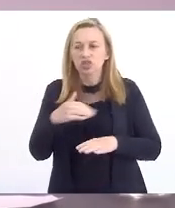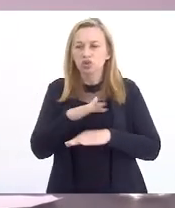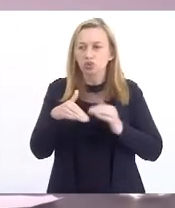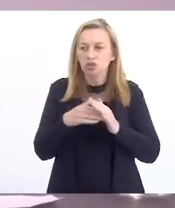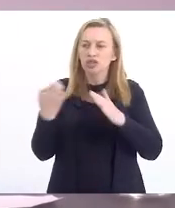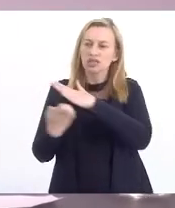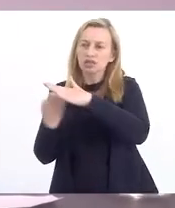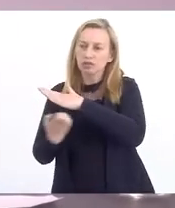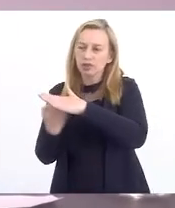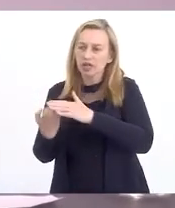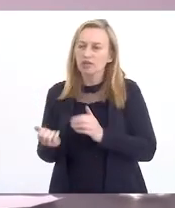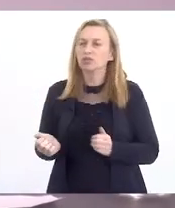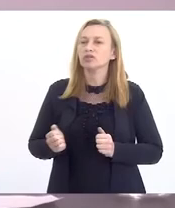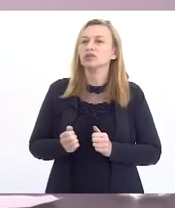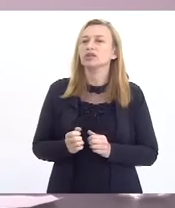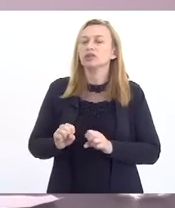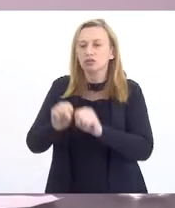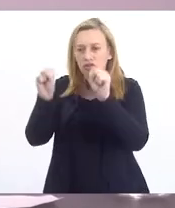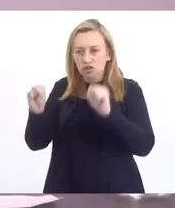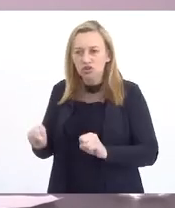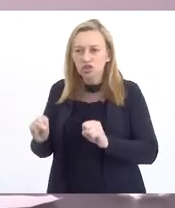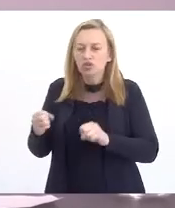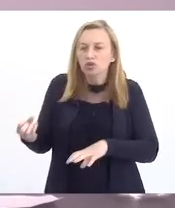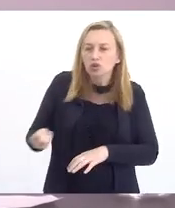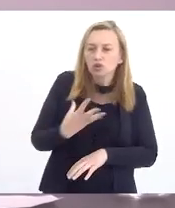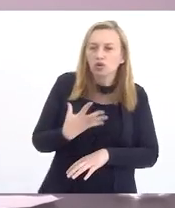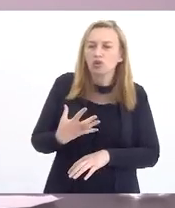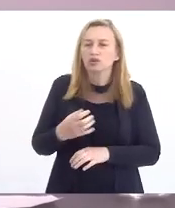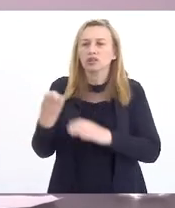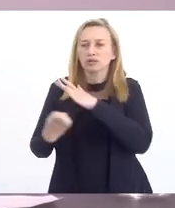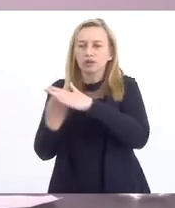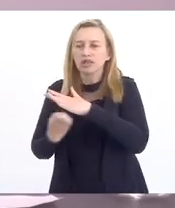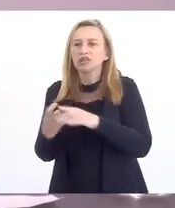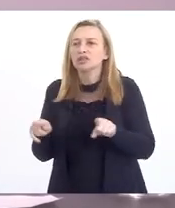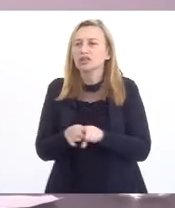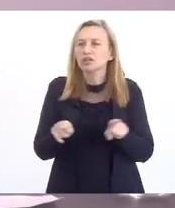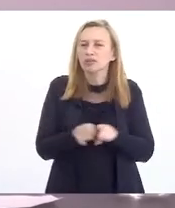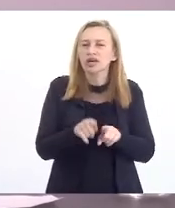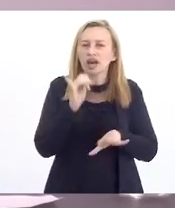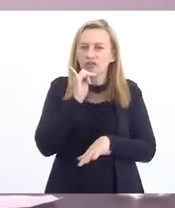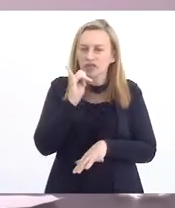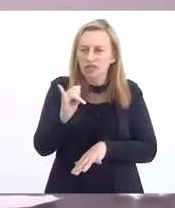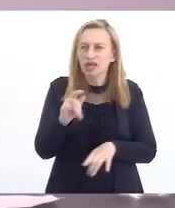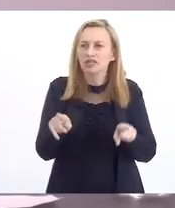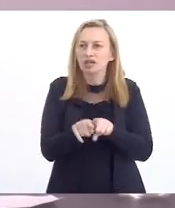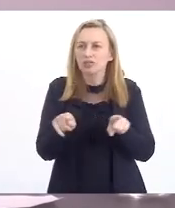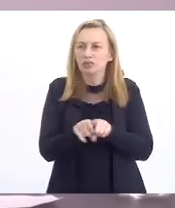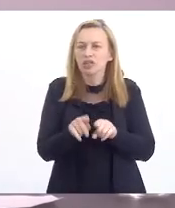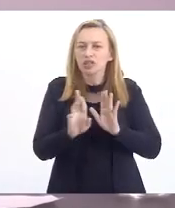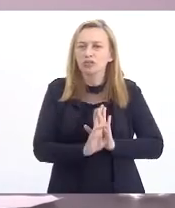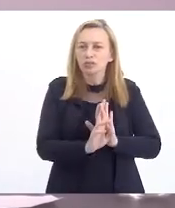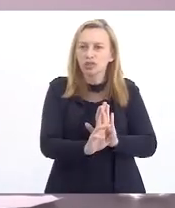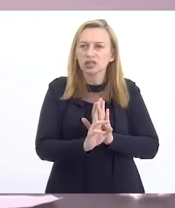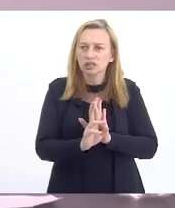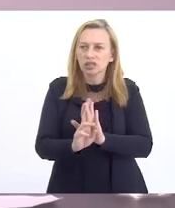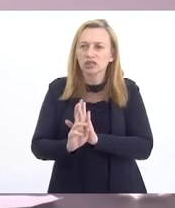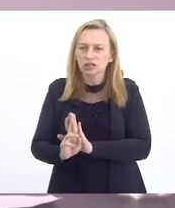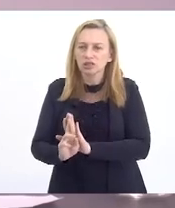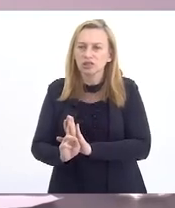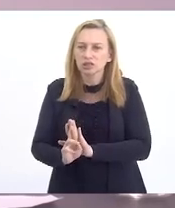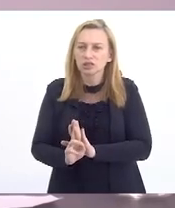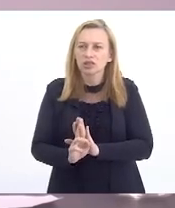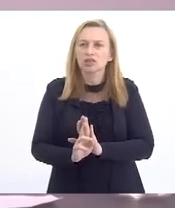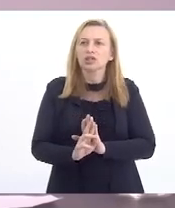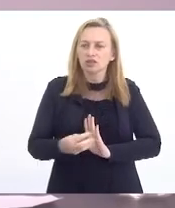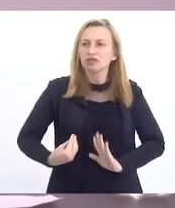que vão operar o sistema, que vão distribuir essas novas concessionárias, e aí também iria avisar também aos representantes daqui que